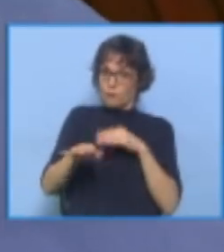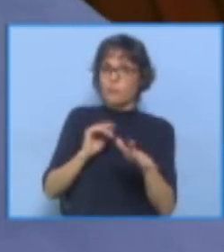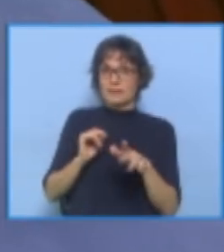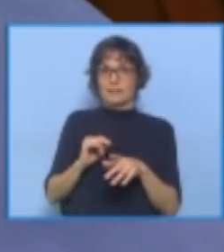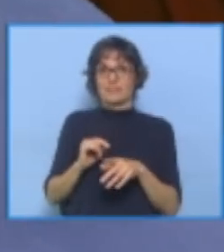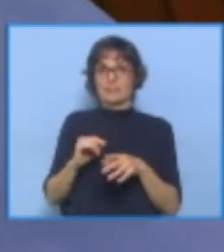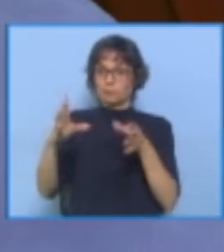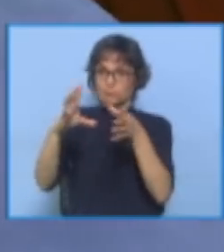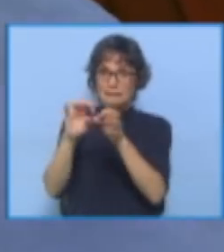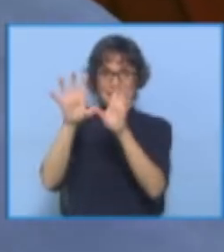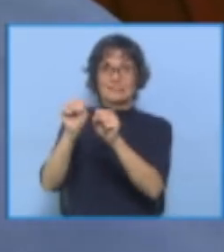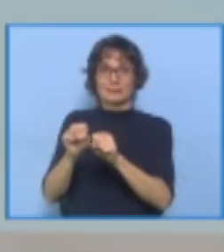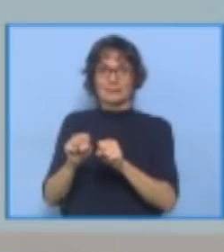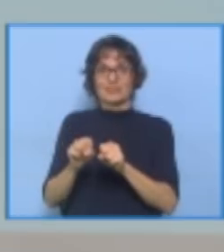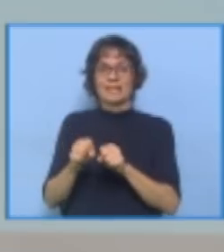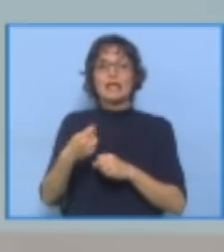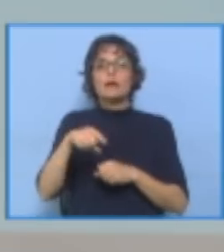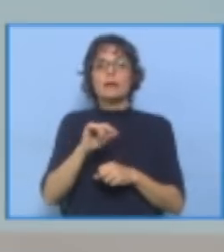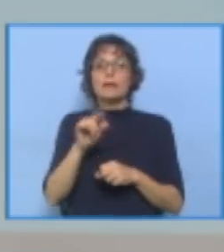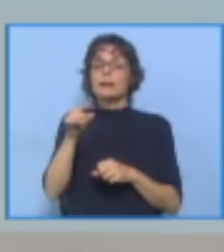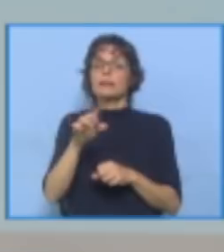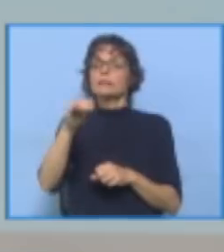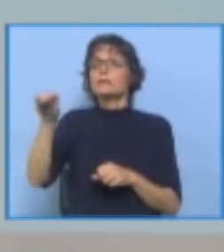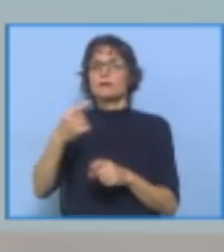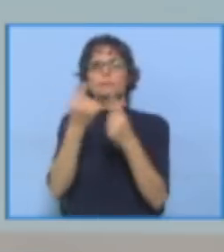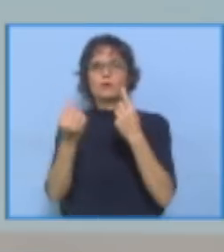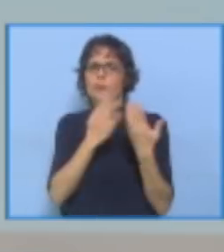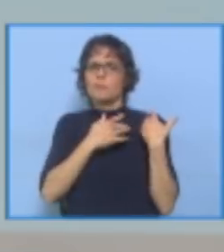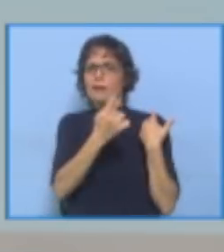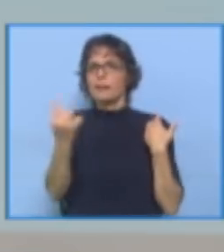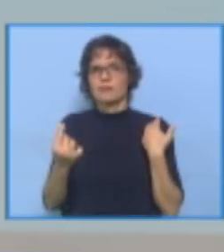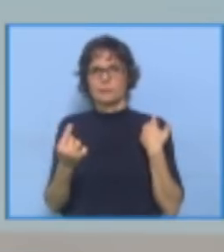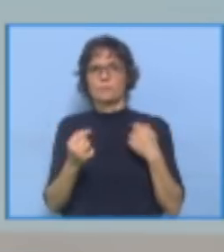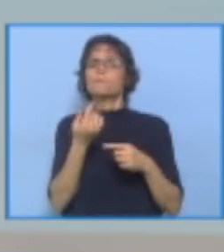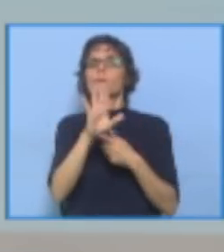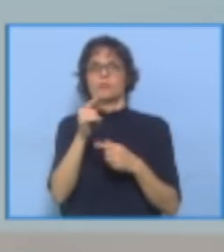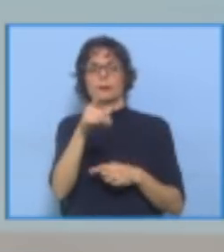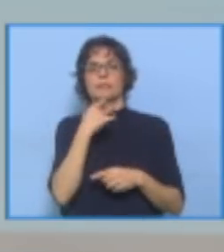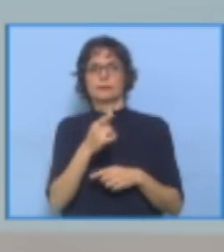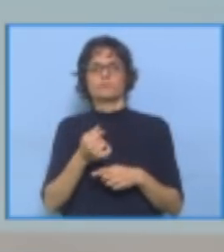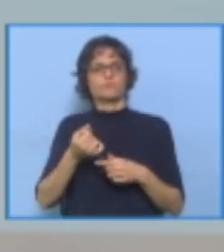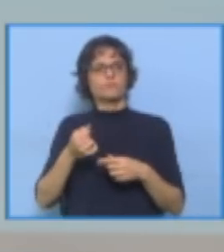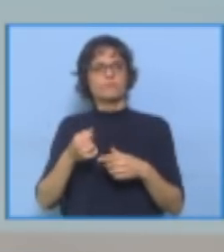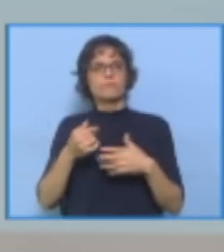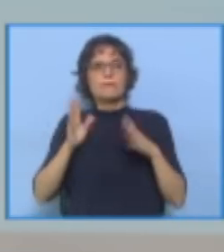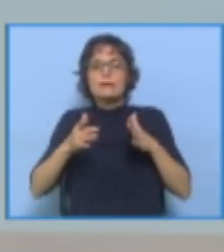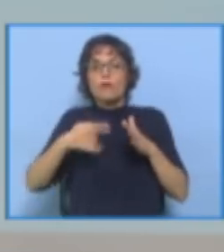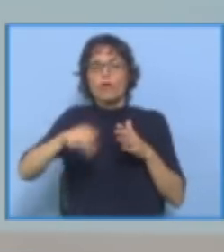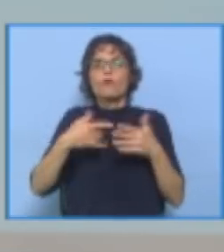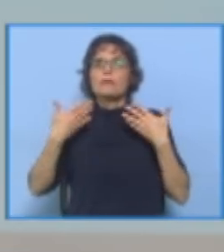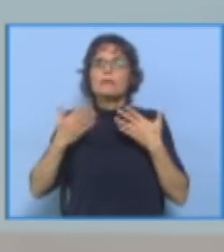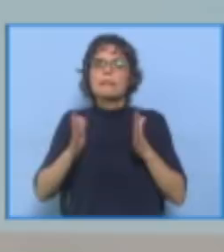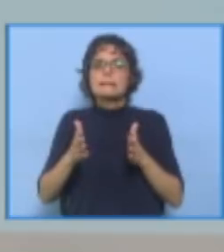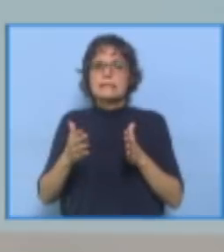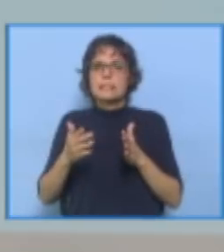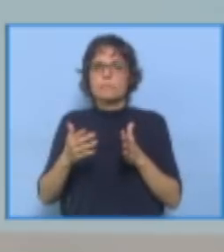e chama cada um à sua responsabilidade. Ele diz, por exemplo, é preciso dar tudo, ajudem-nos. Que é uma frase muito bonita,